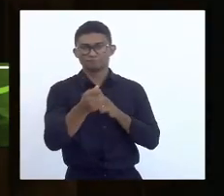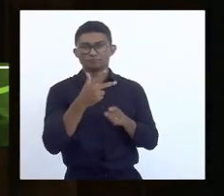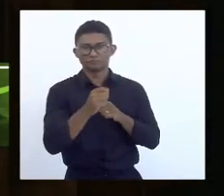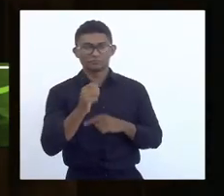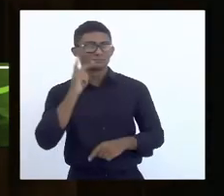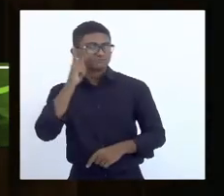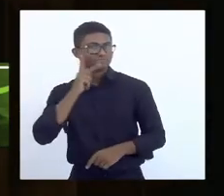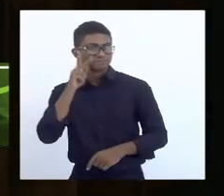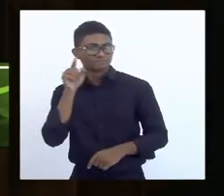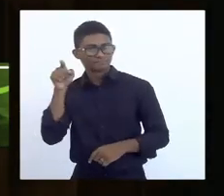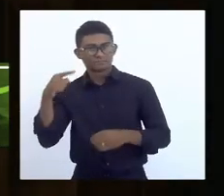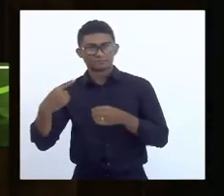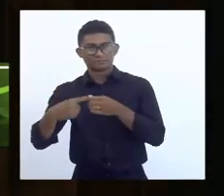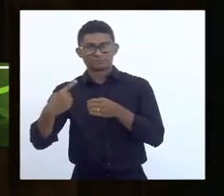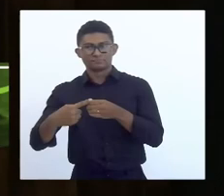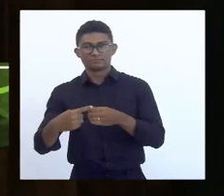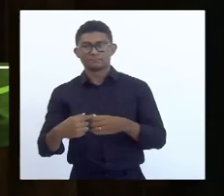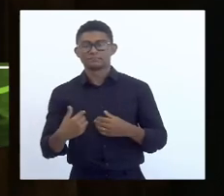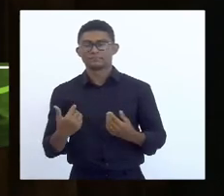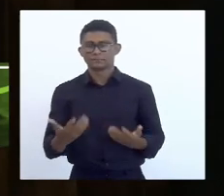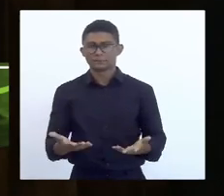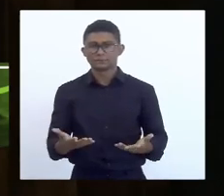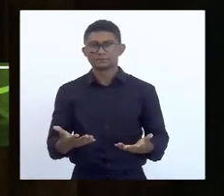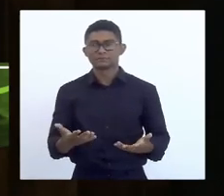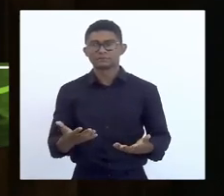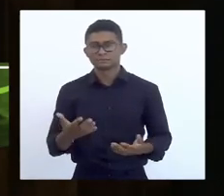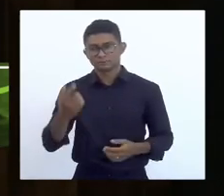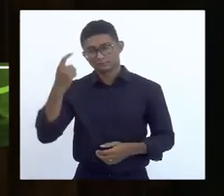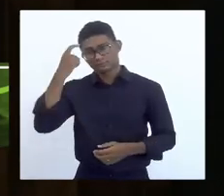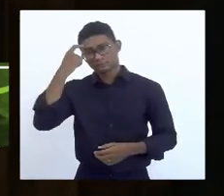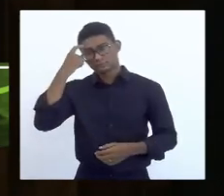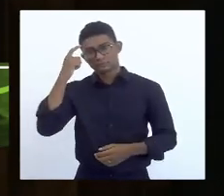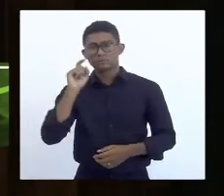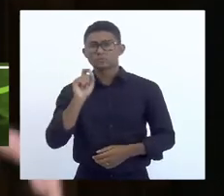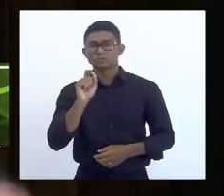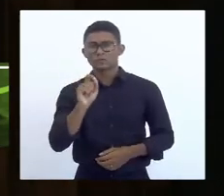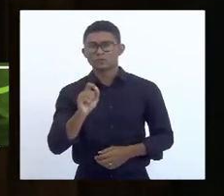eu lembrei muito de uma coisa, Manu, e aqui queria falar diretamente contigo.